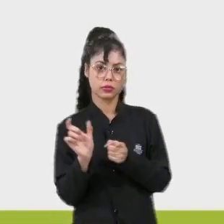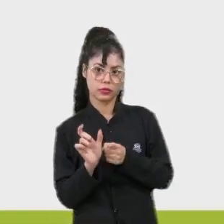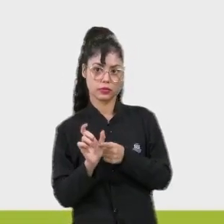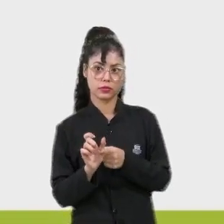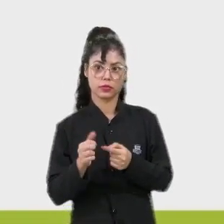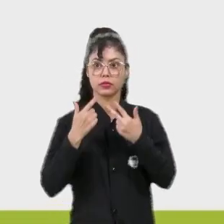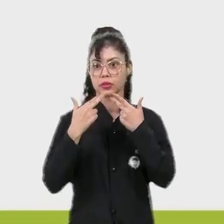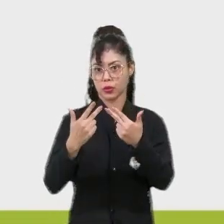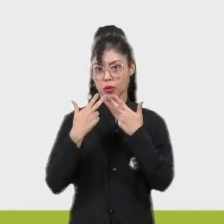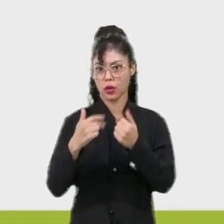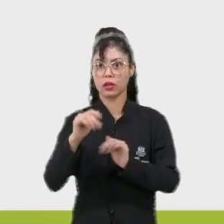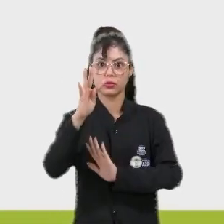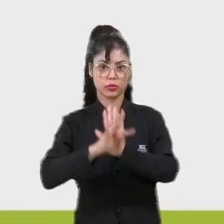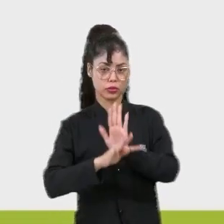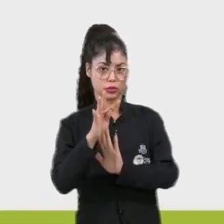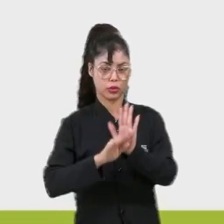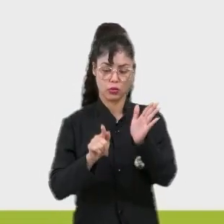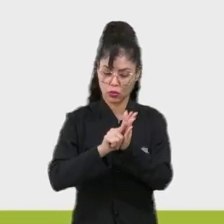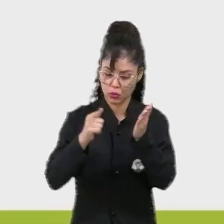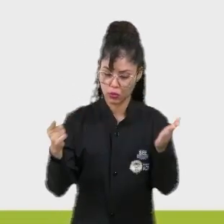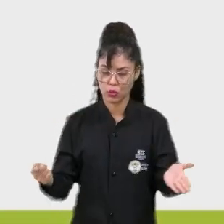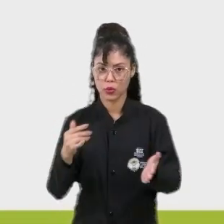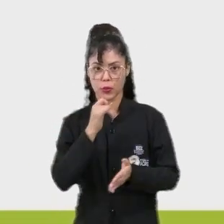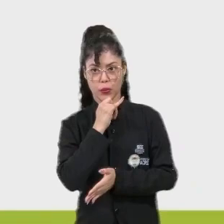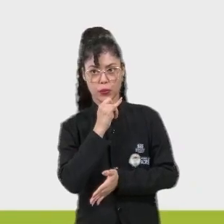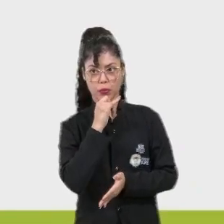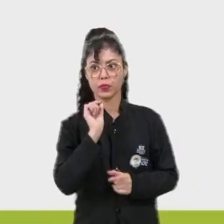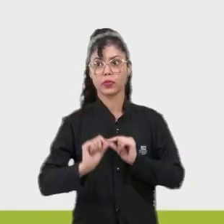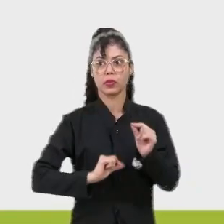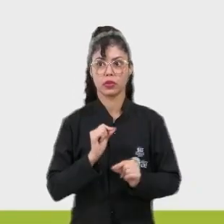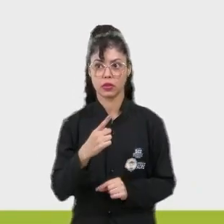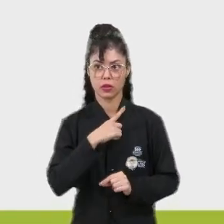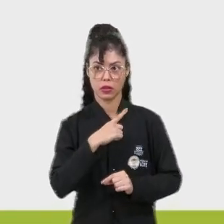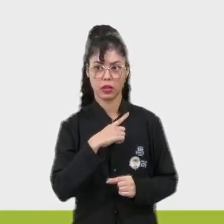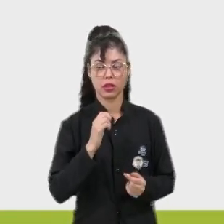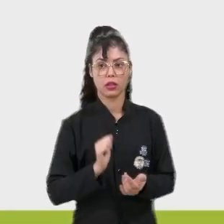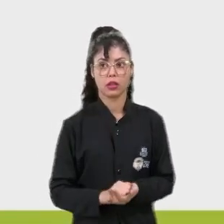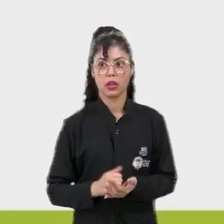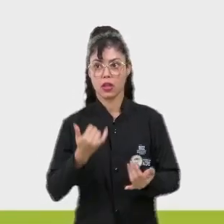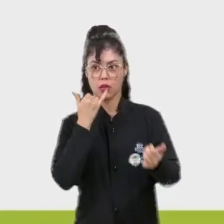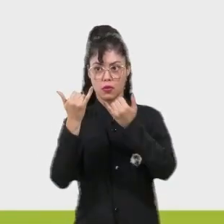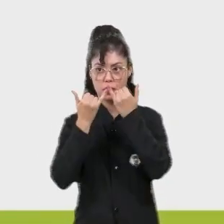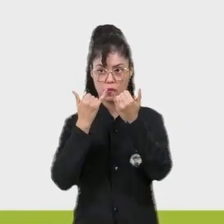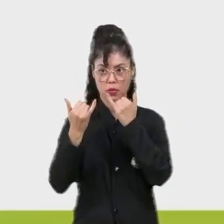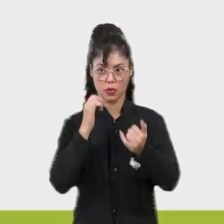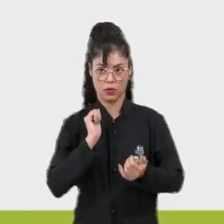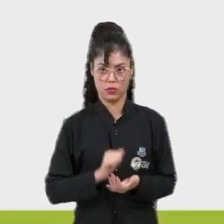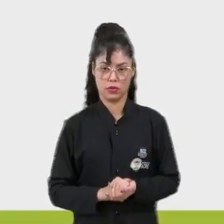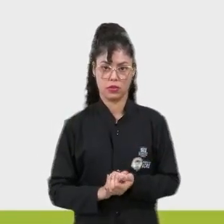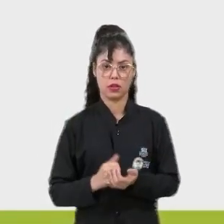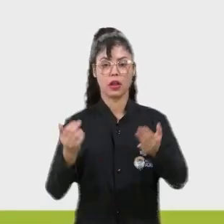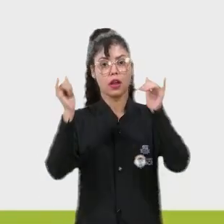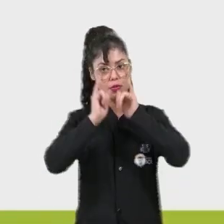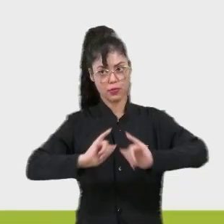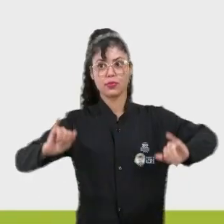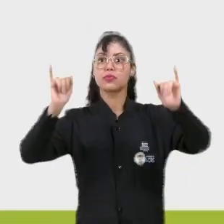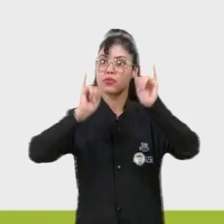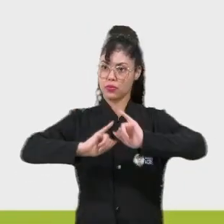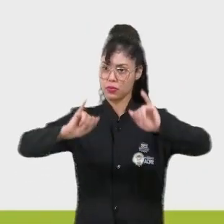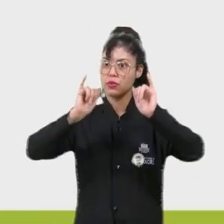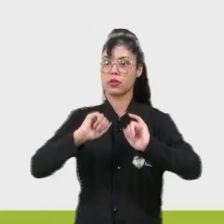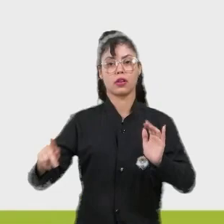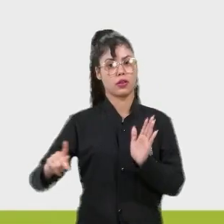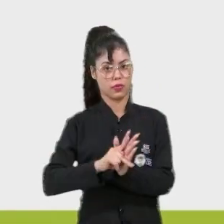uma notícia, um texto jornalístico, ele quer o quê? Quer informar, ele quer trazer a notícia. O foco é